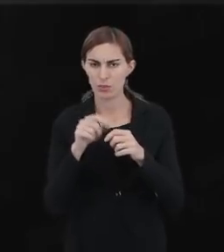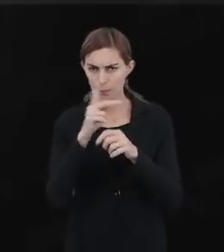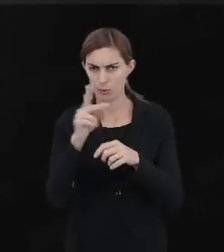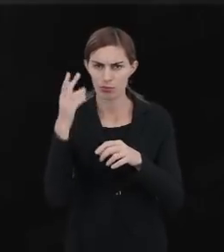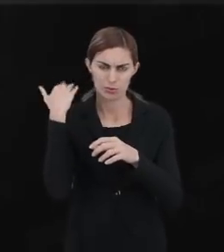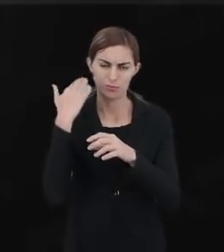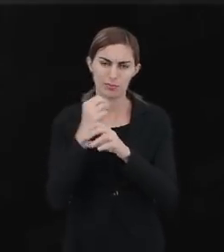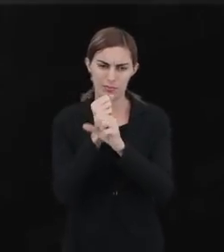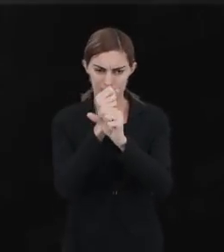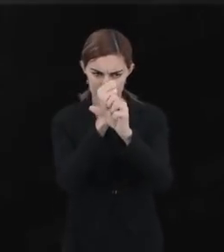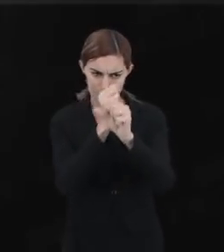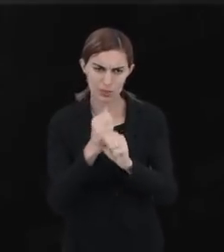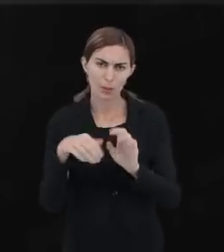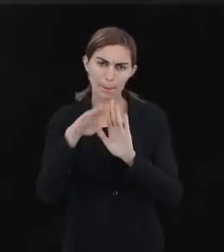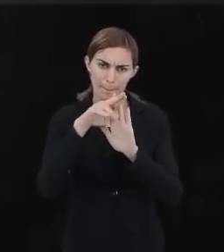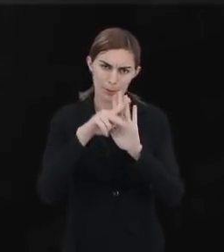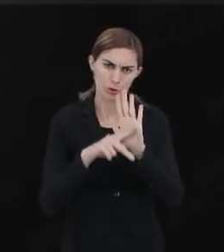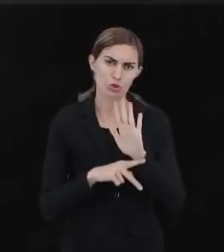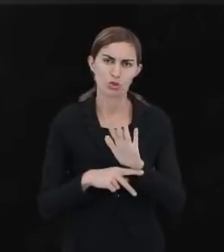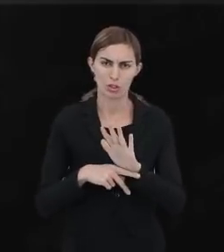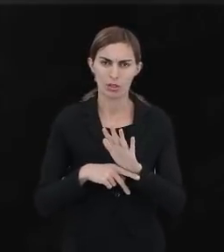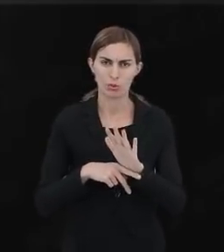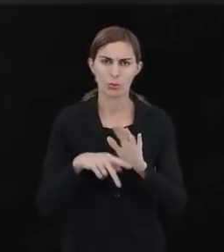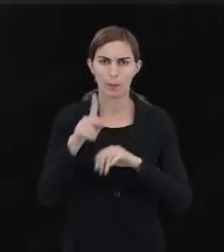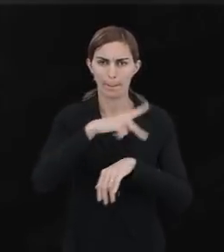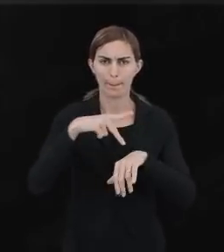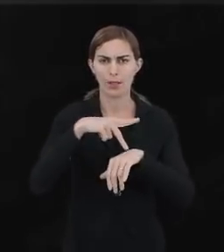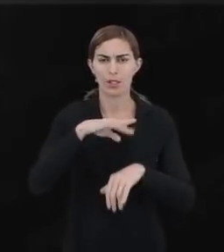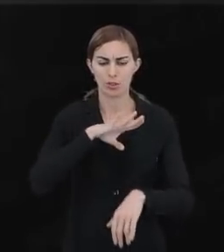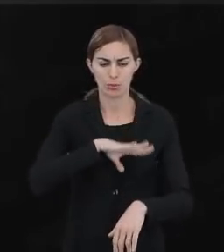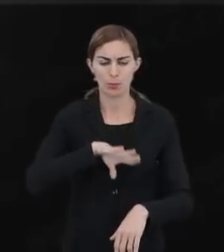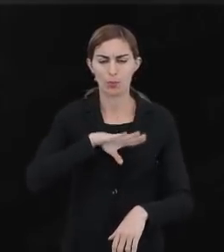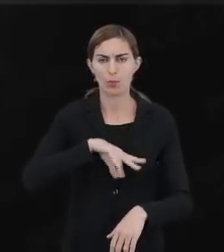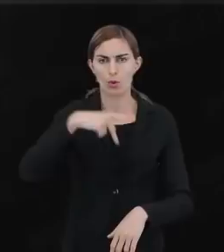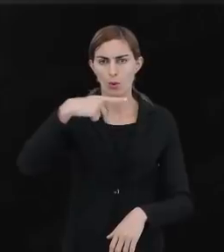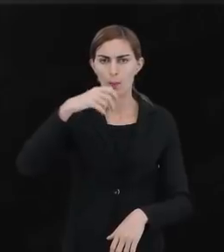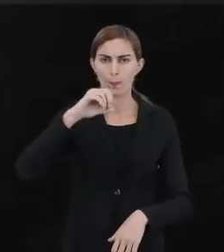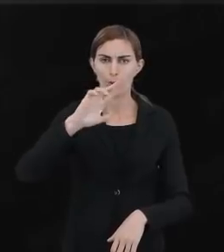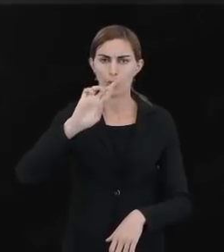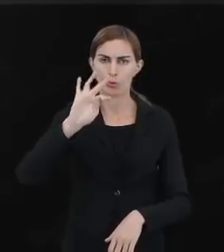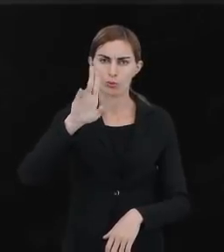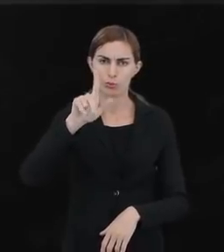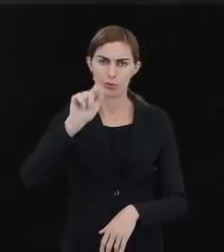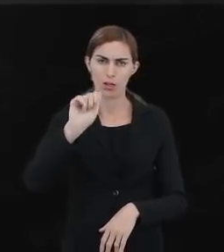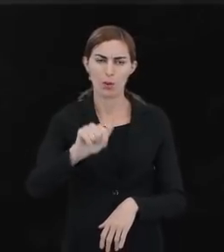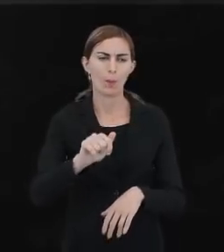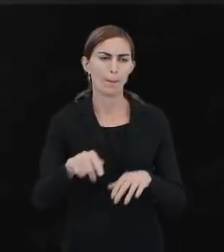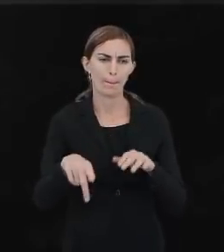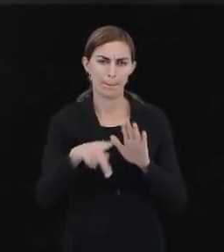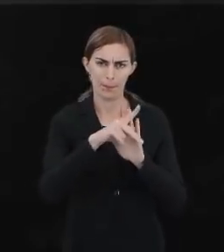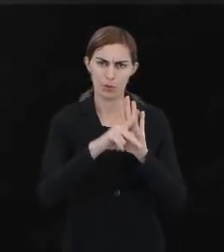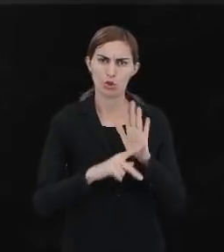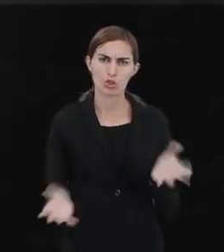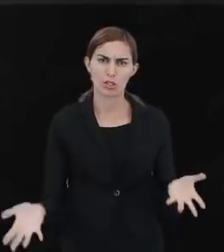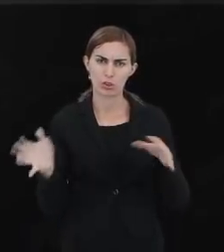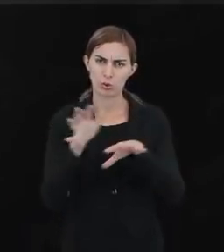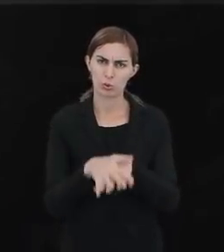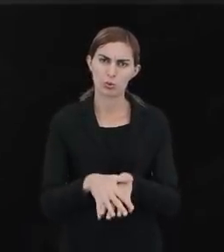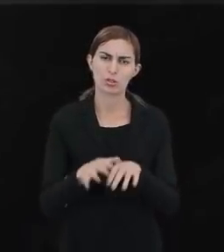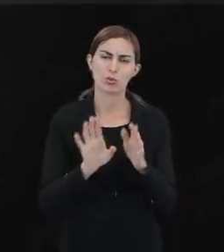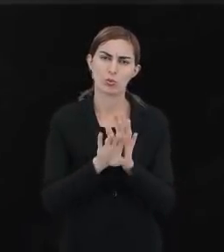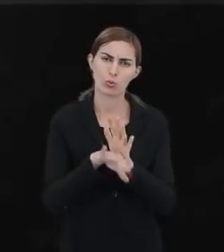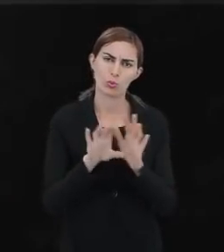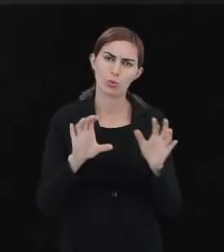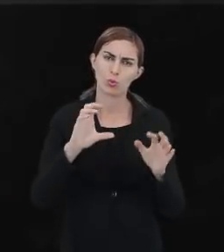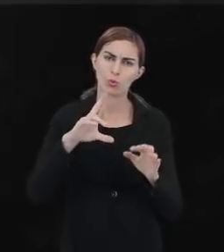um levantamento sobre a quantidade de projetos em portugal que tinha no parlamento português projetos de inclusão curricular de temas importantes